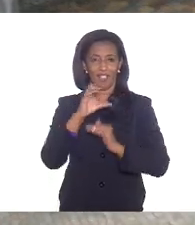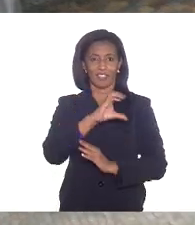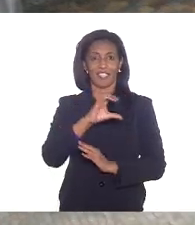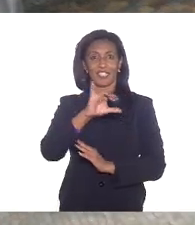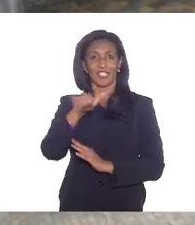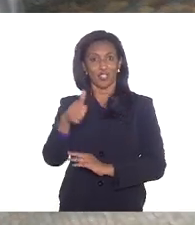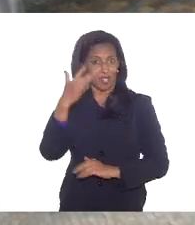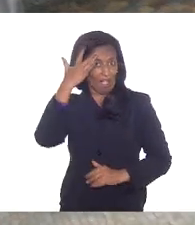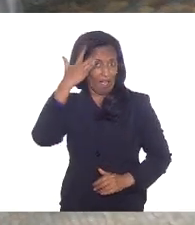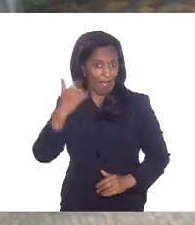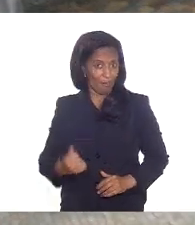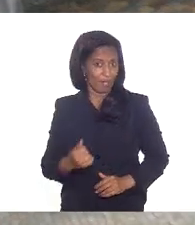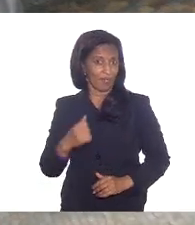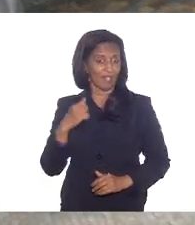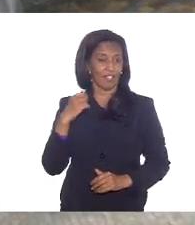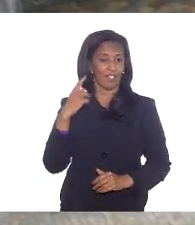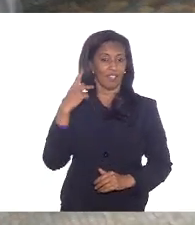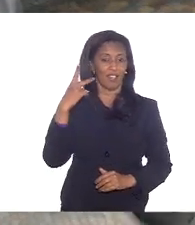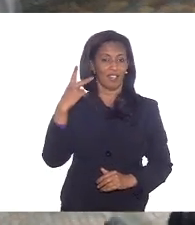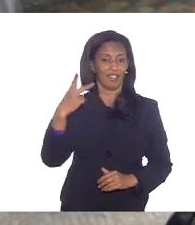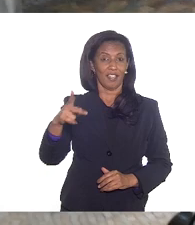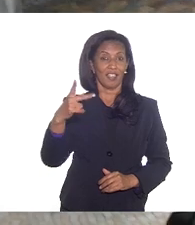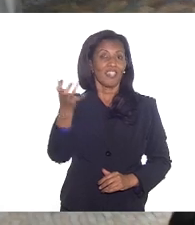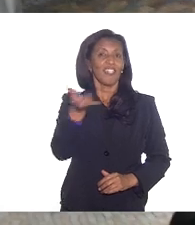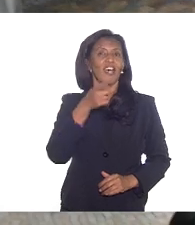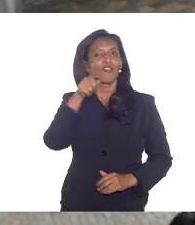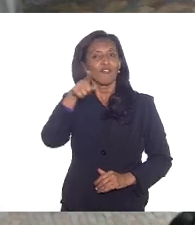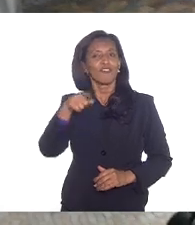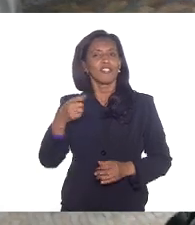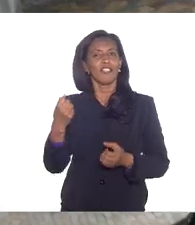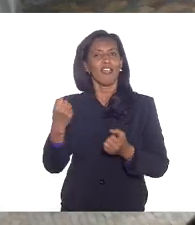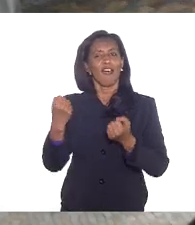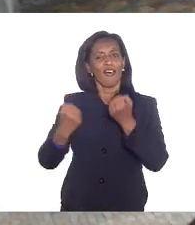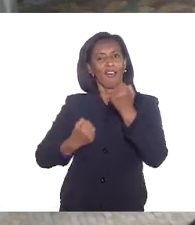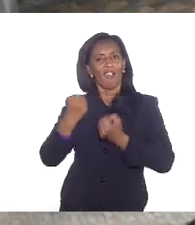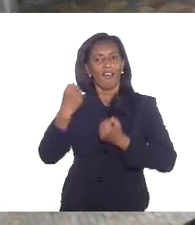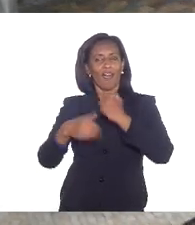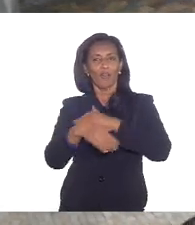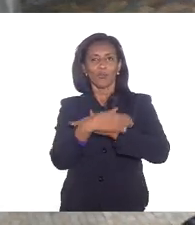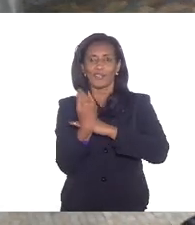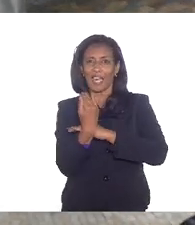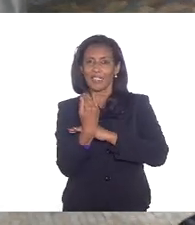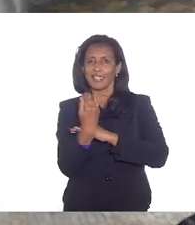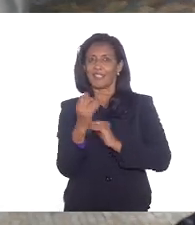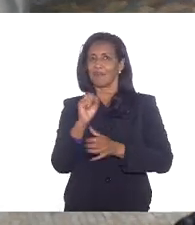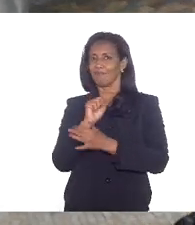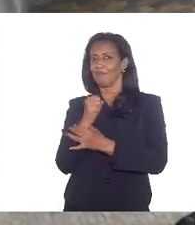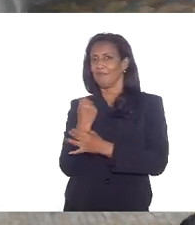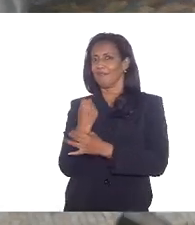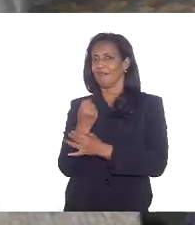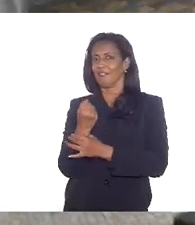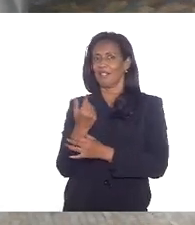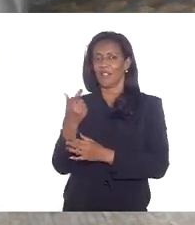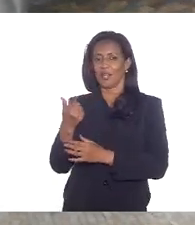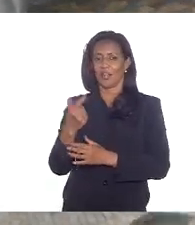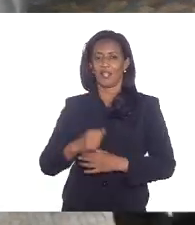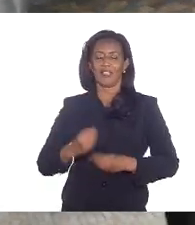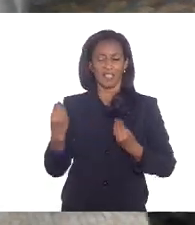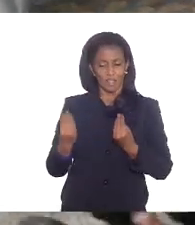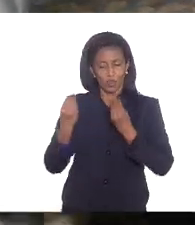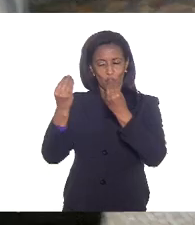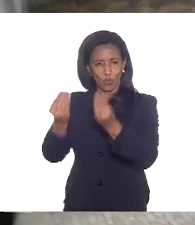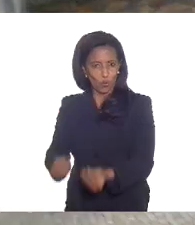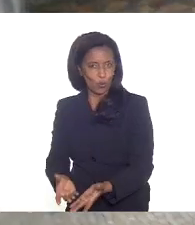ccj Amanhã é o selo antes de Tati legal por sua excelência o presidente do Poder Legislativo que